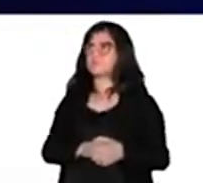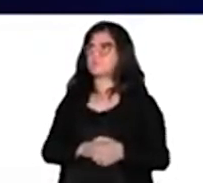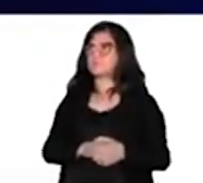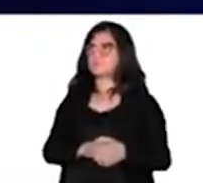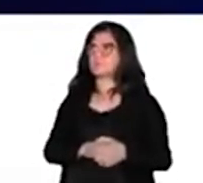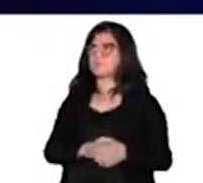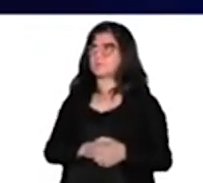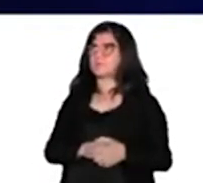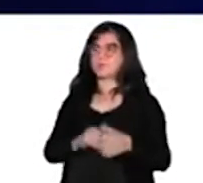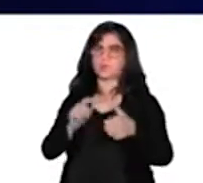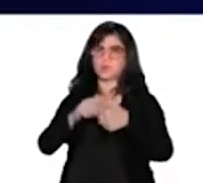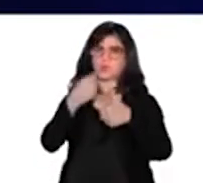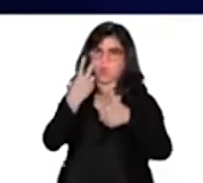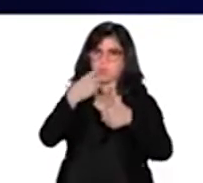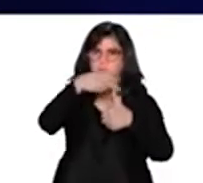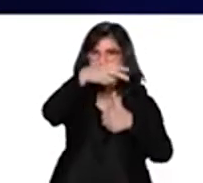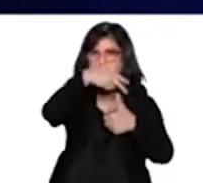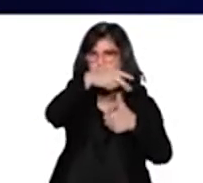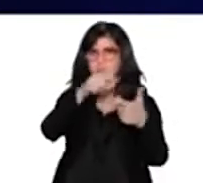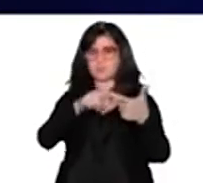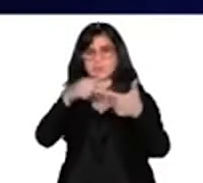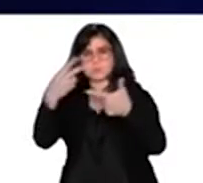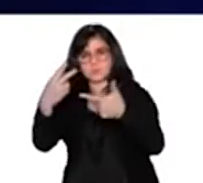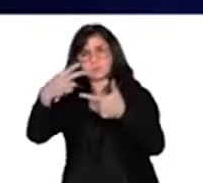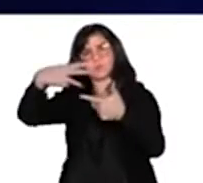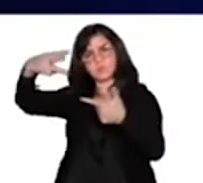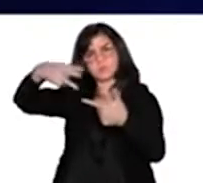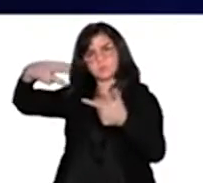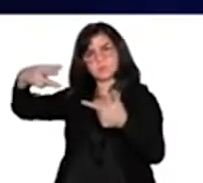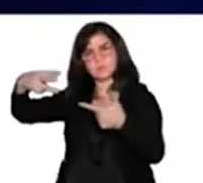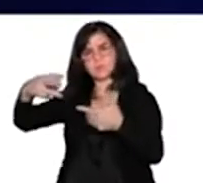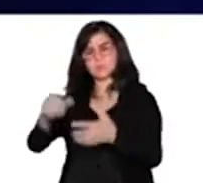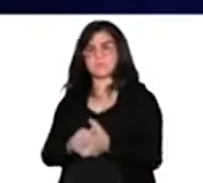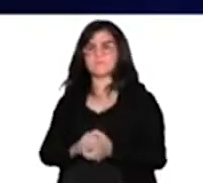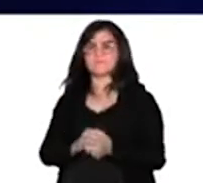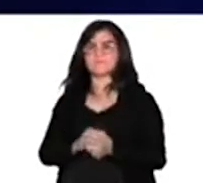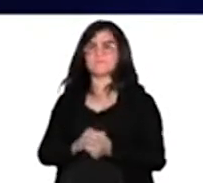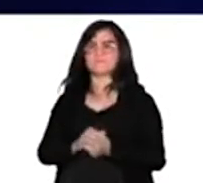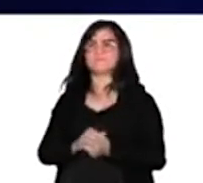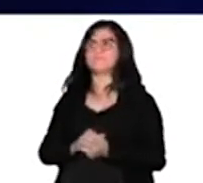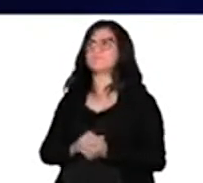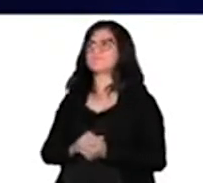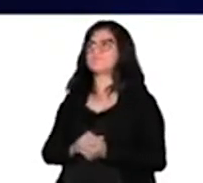Então, 2, né? E 3.